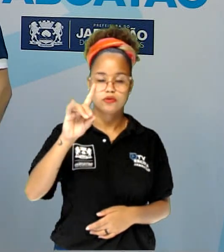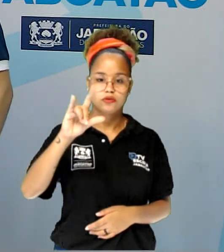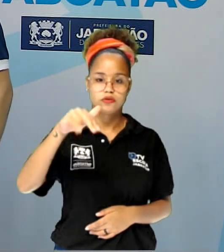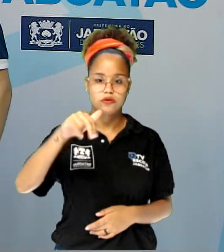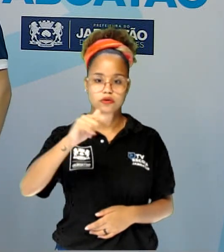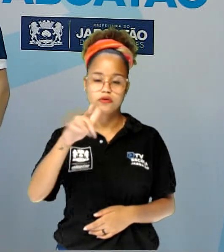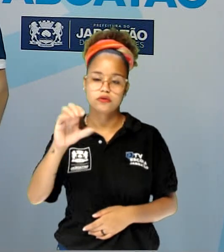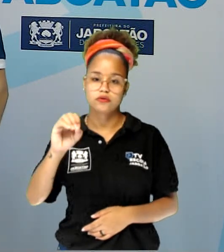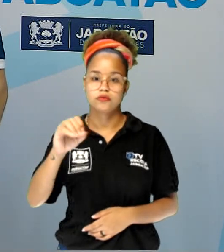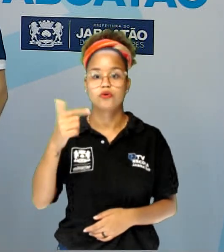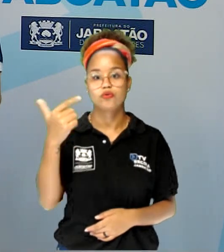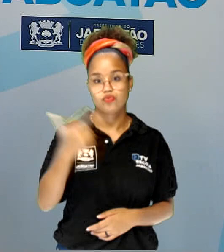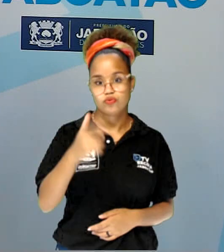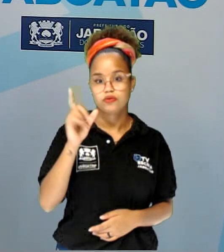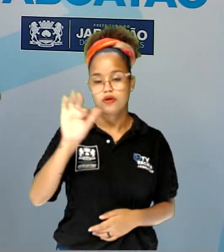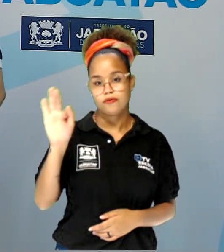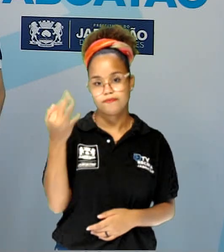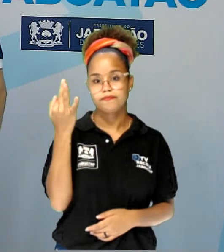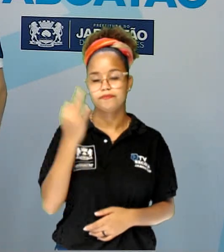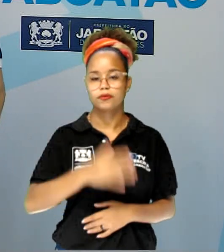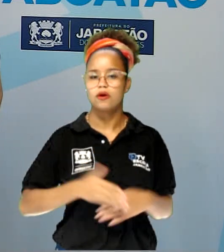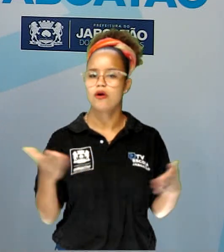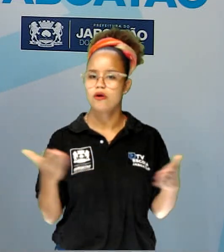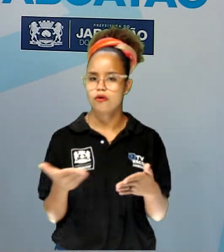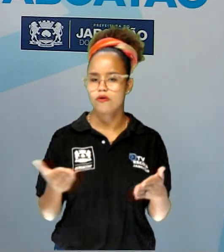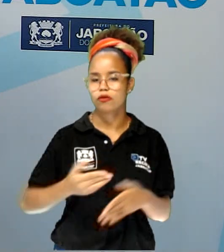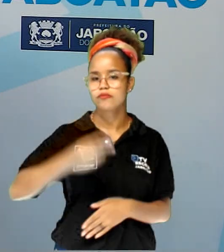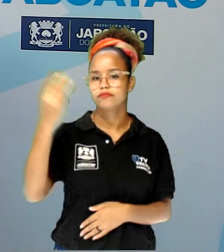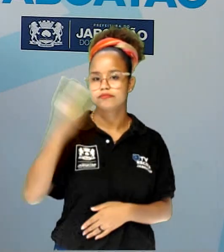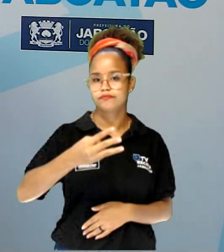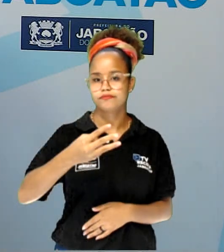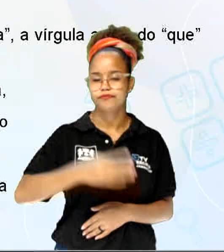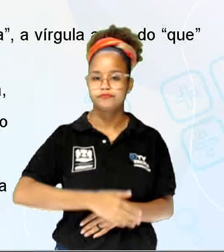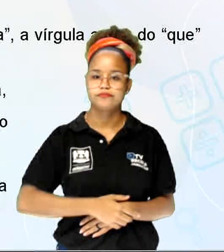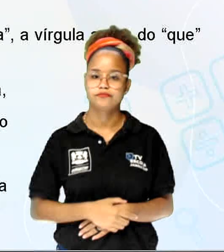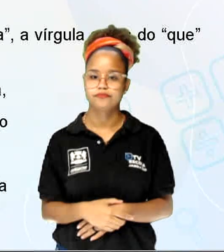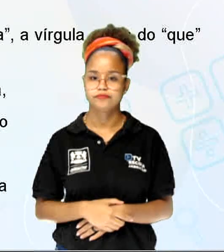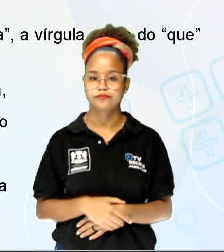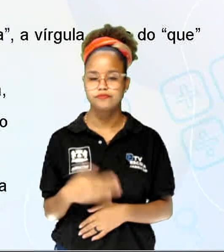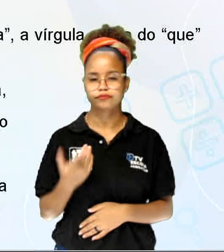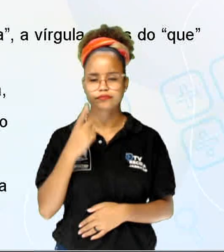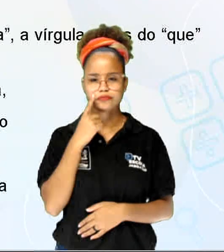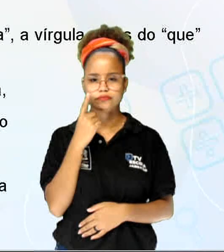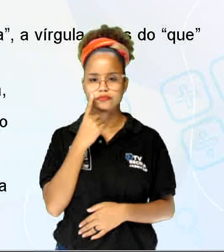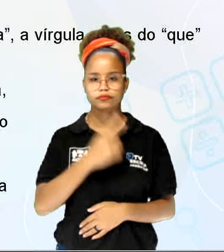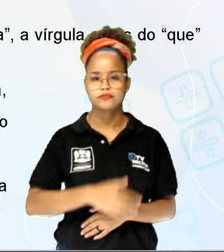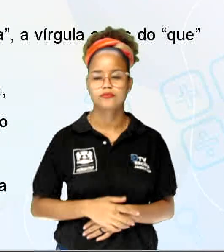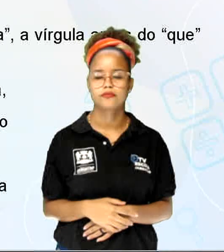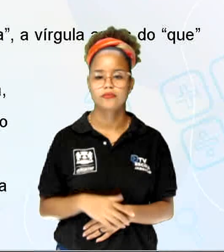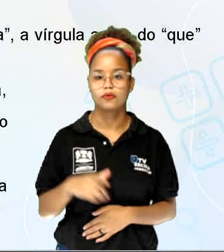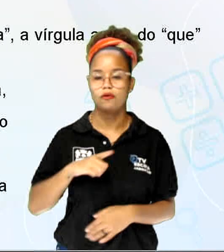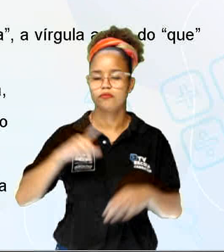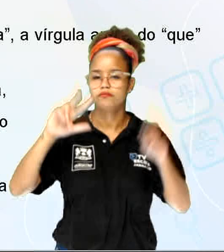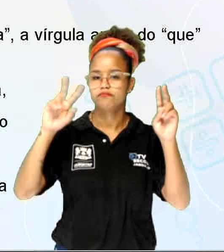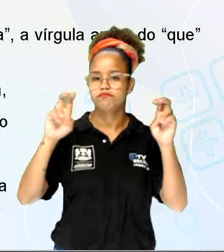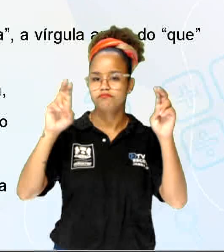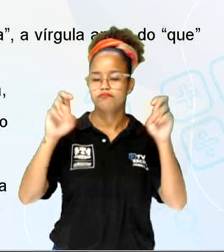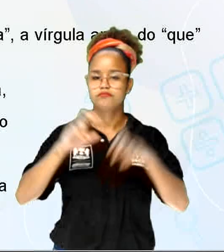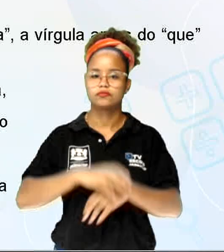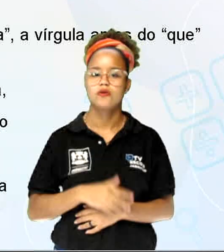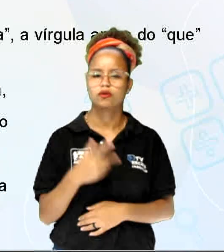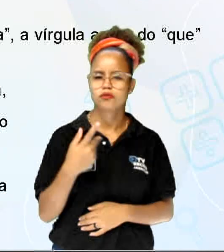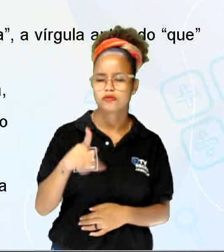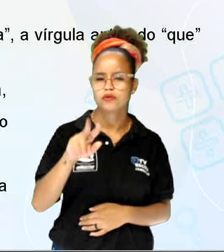2 ali é falso. Vamos ao item 3? Olha só. Em, abre aspas, seu